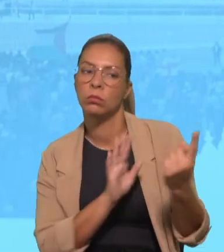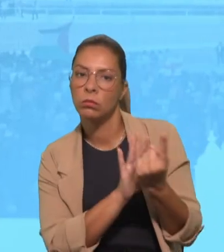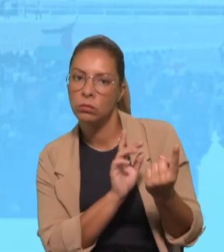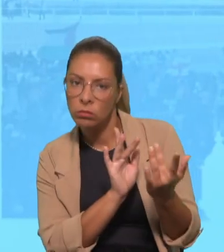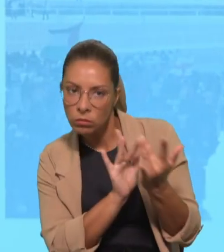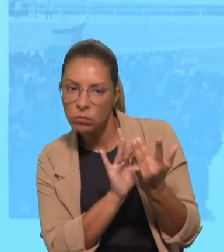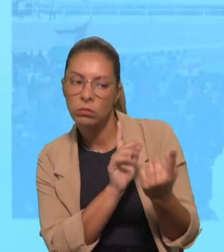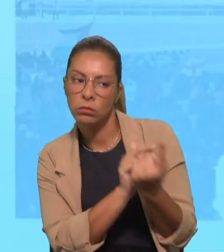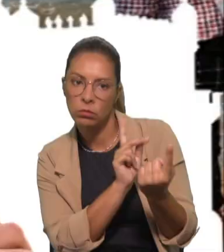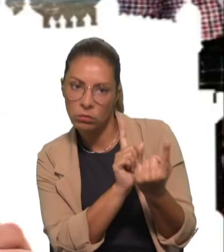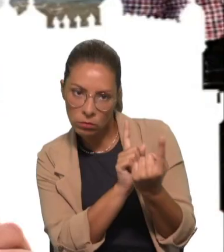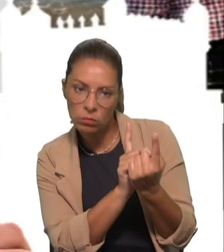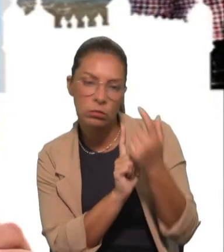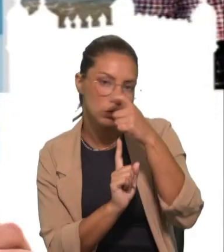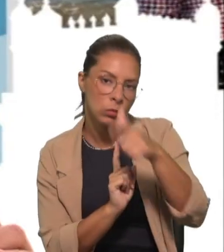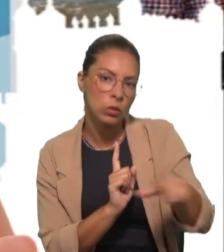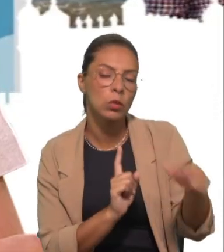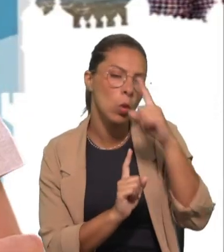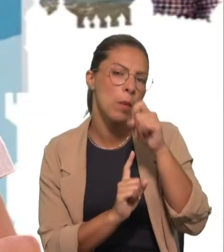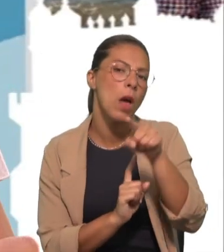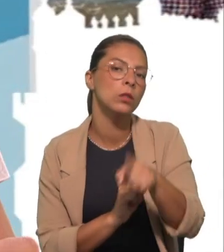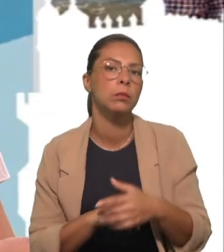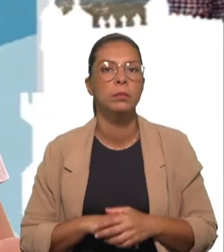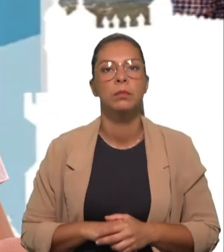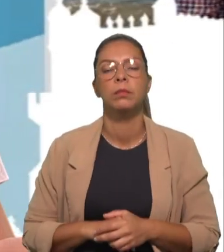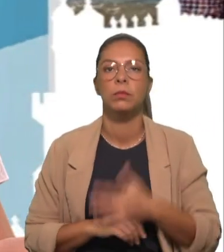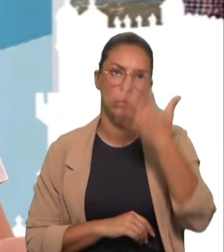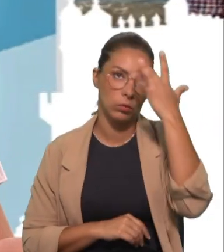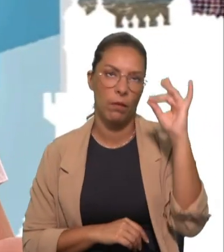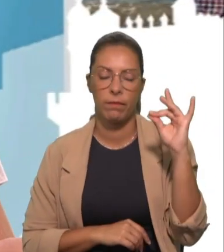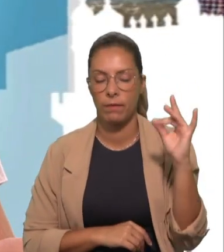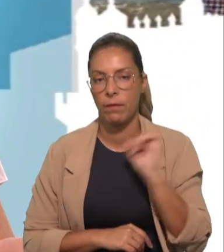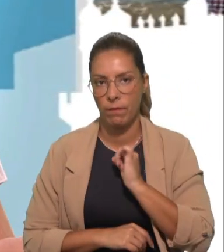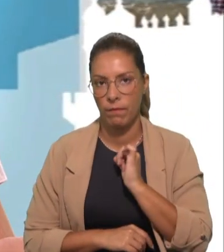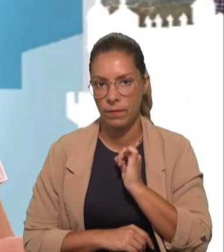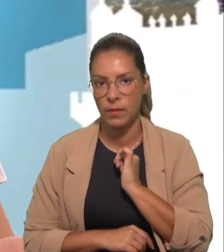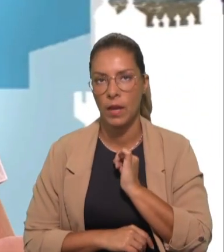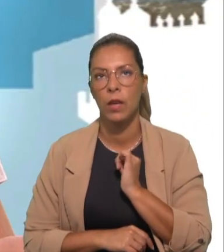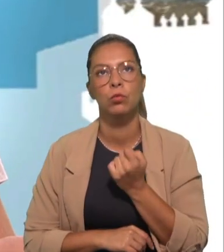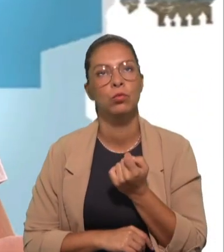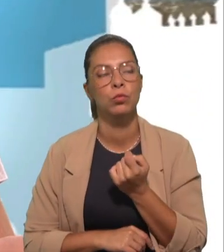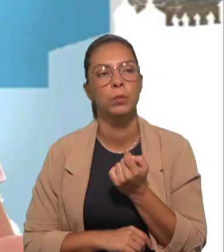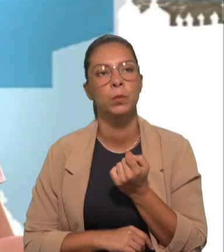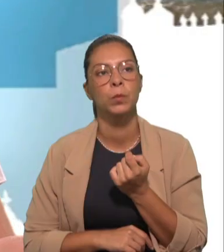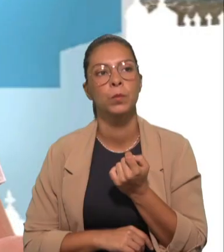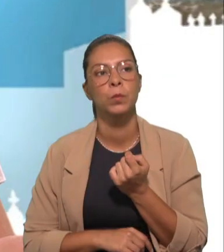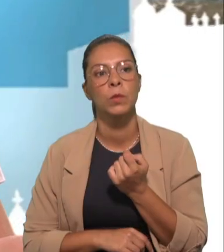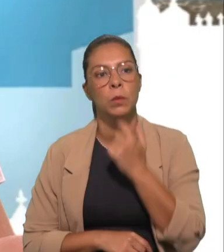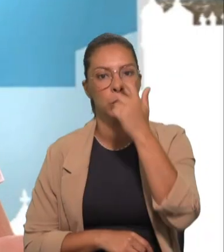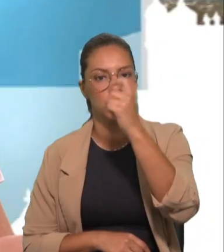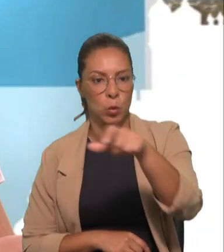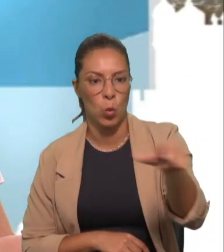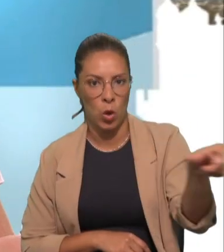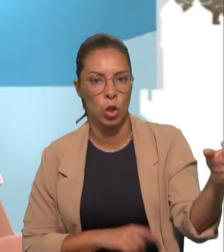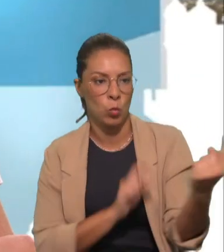estiveste? Ora bem, o que eu realmente trouxe daquela semana, acho que mais do que as pessoas que fiz, que